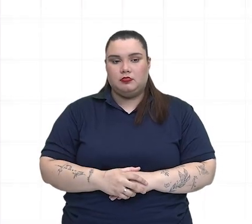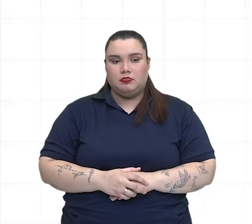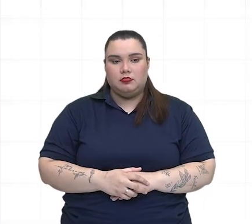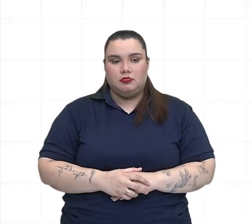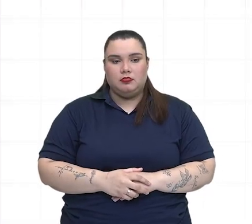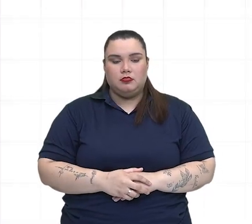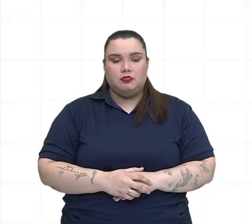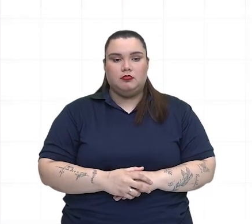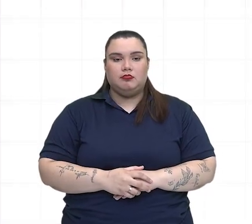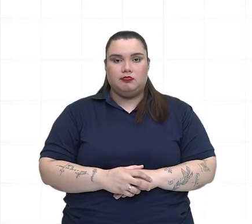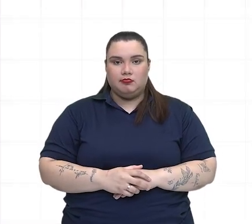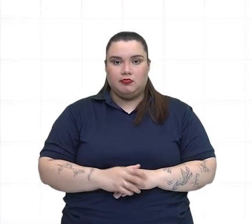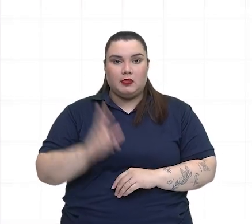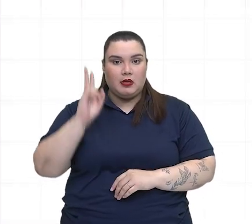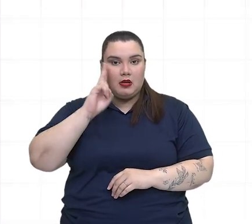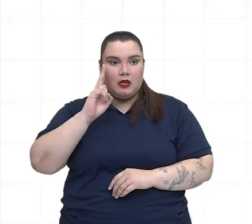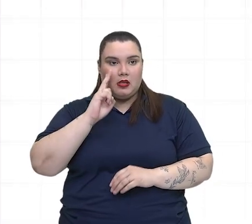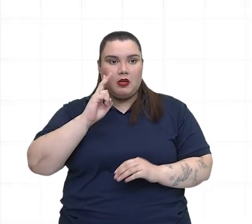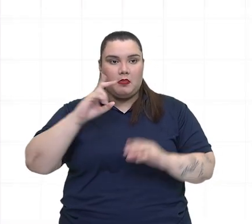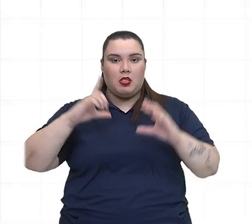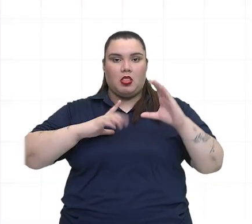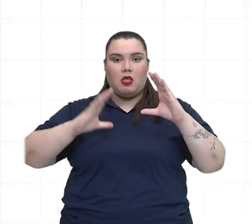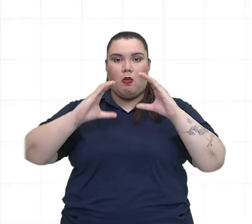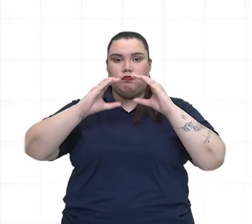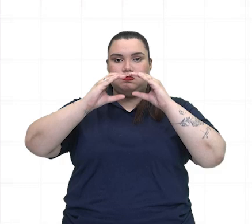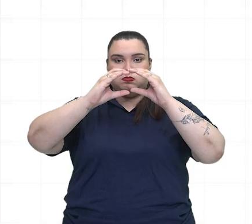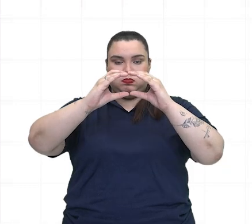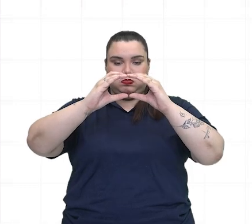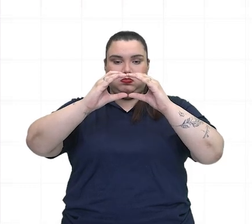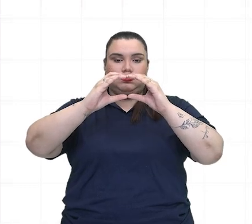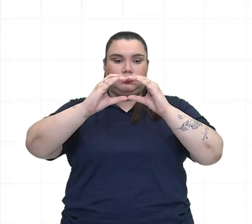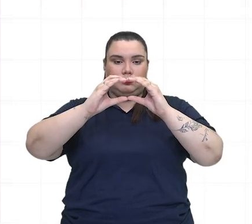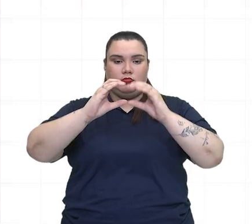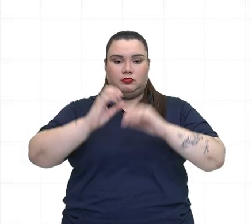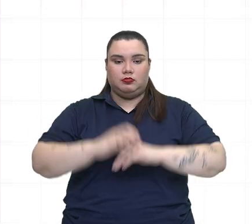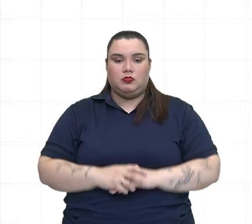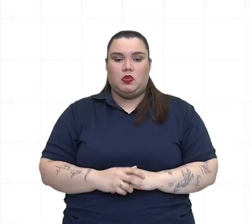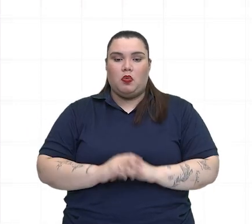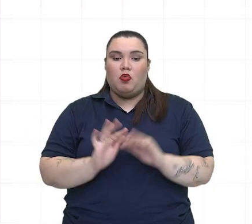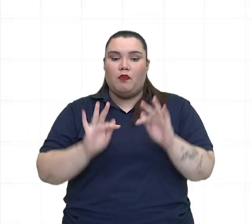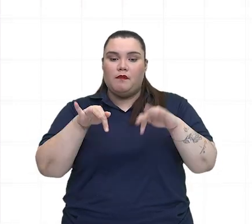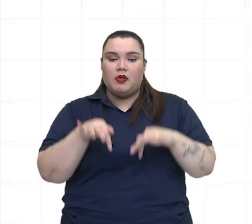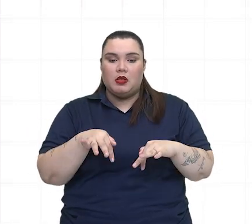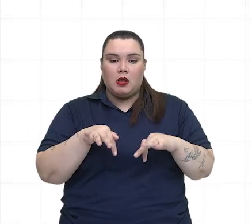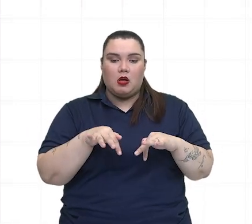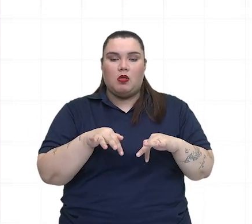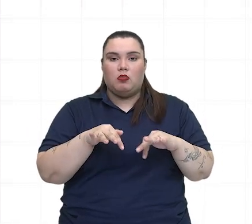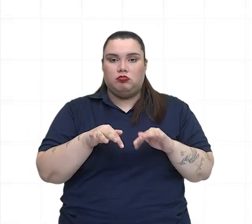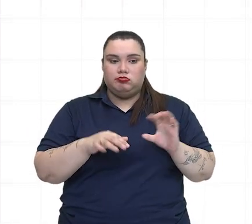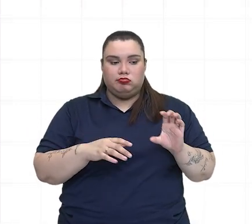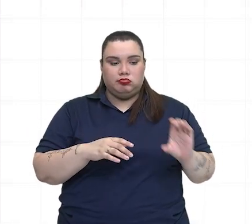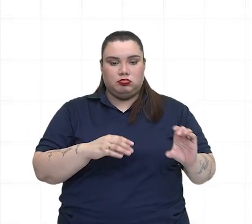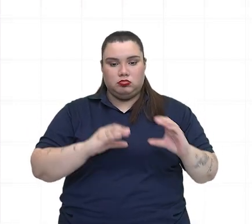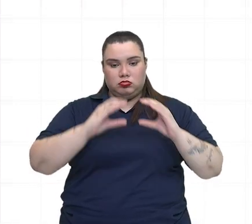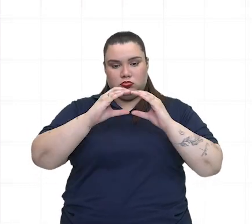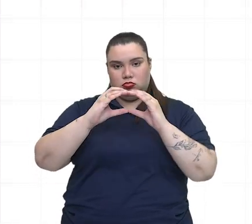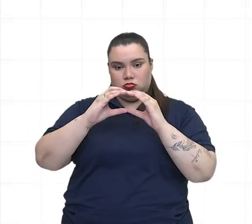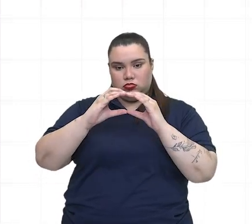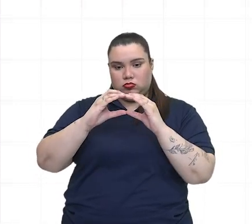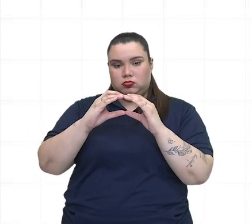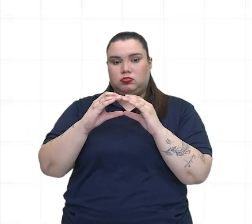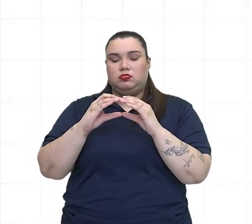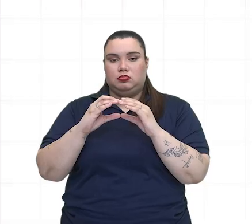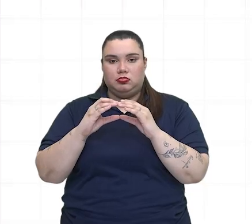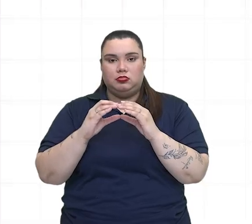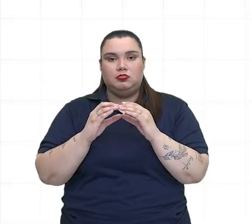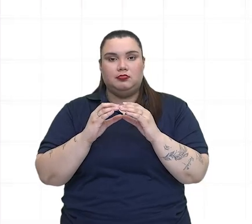Olha o retângulozinho arredondado. Aqui o início. Olha o fim dele. Ó. Que o